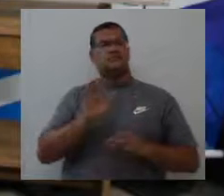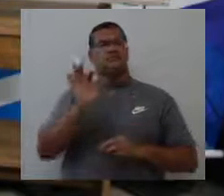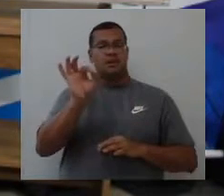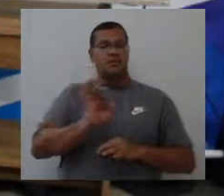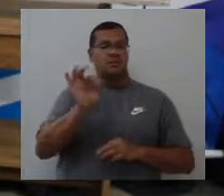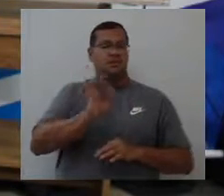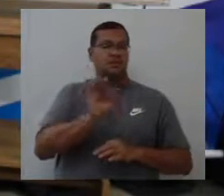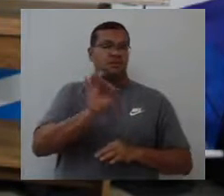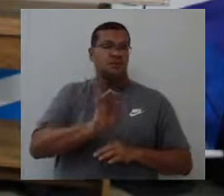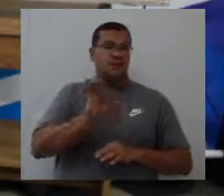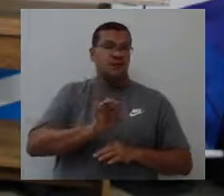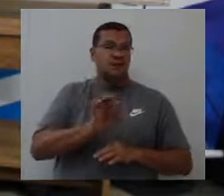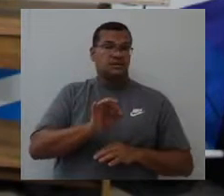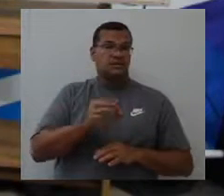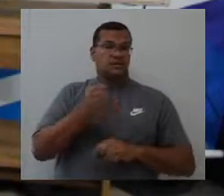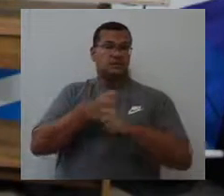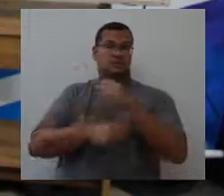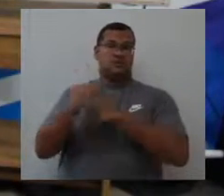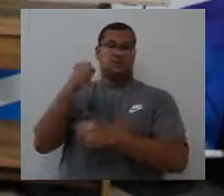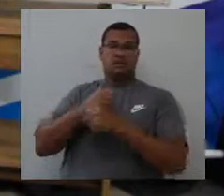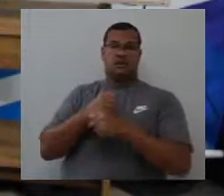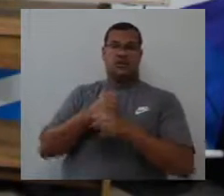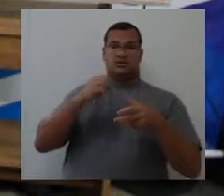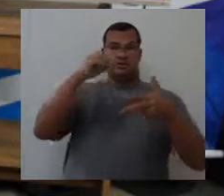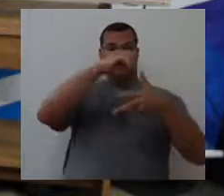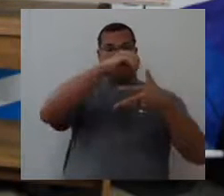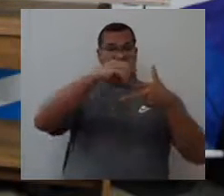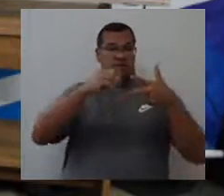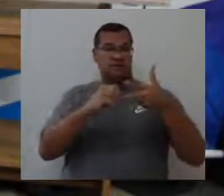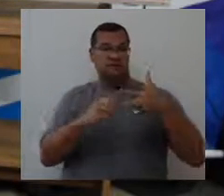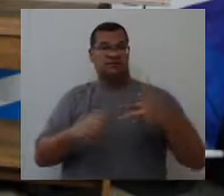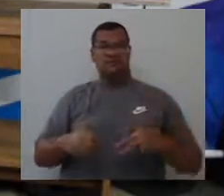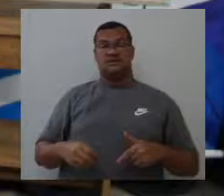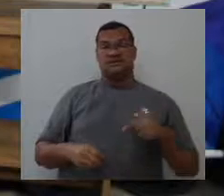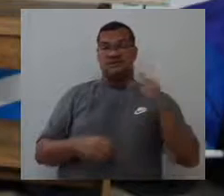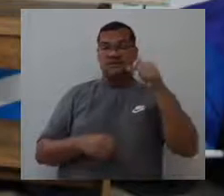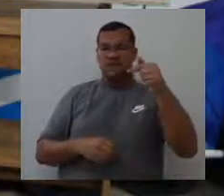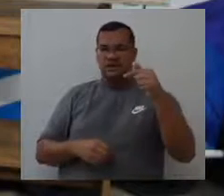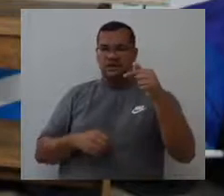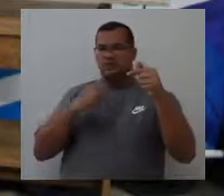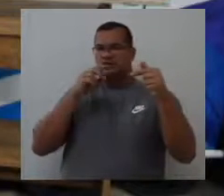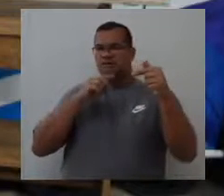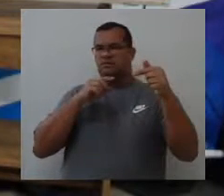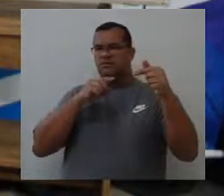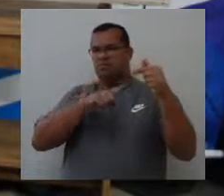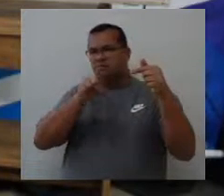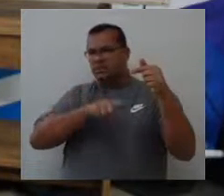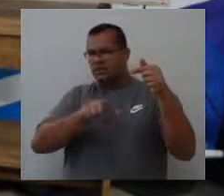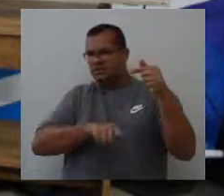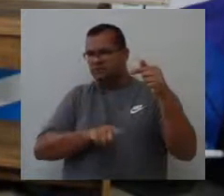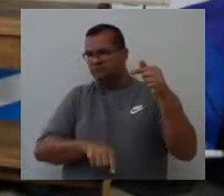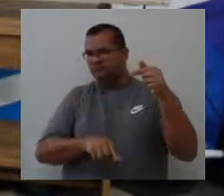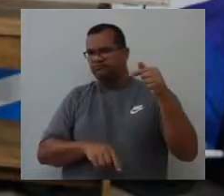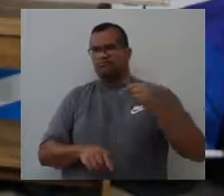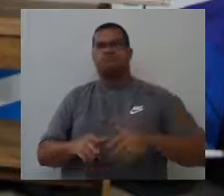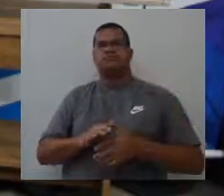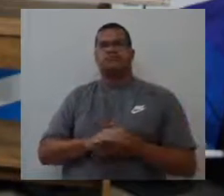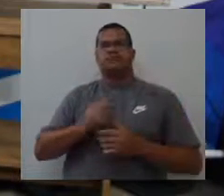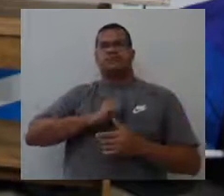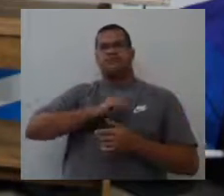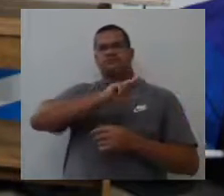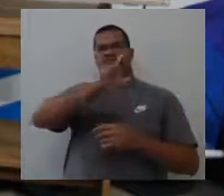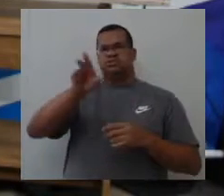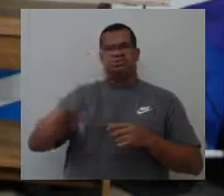é à toa, que eu já falei para vocês, ano passado no Enem foram 7 questões envolvendo o tema porcentagem, tá certo? Nas mais